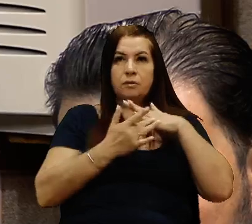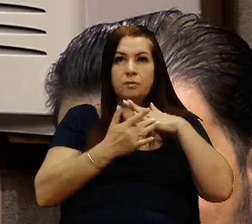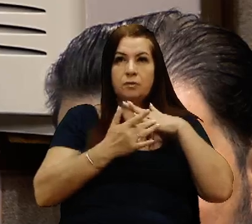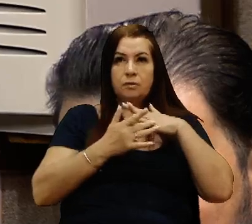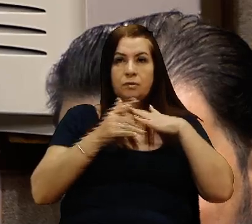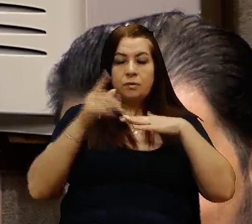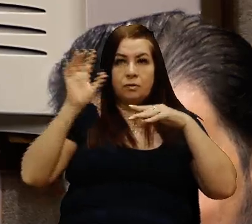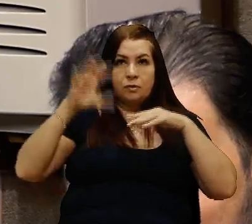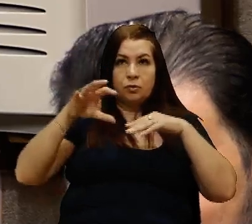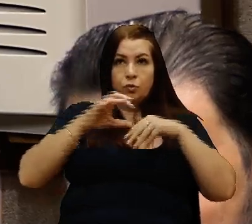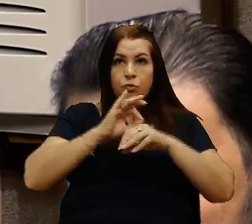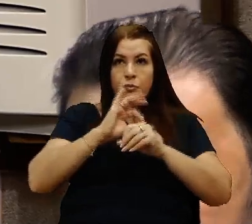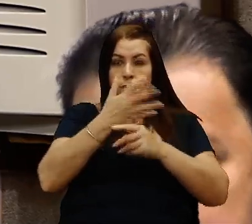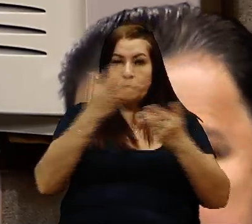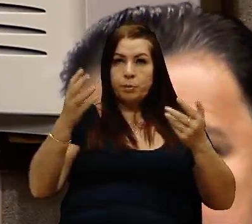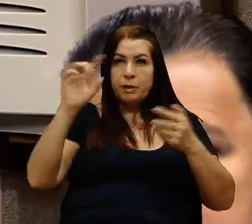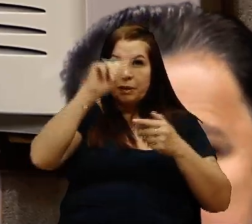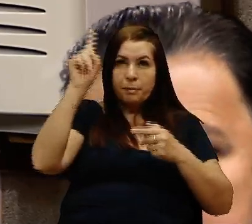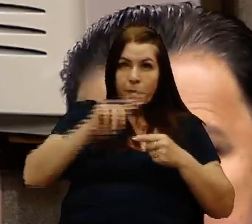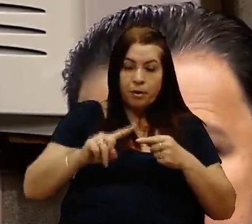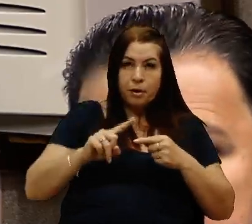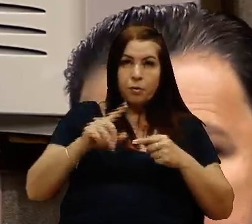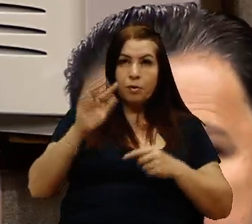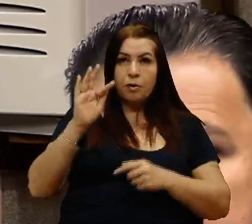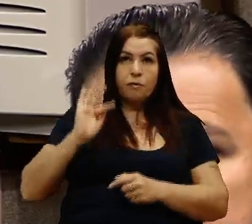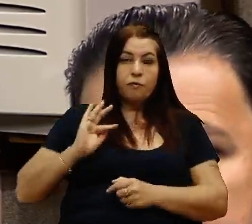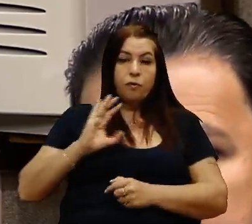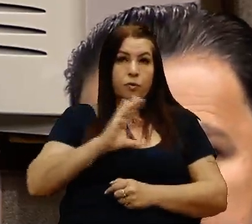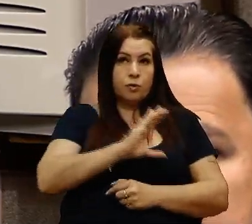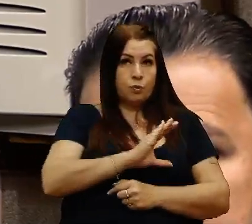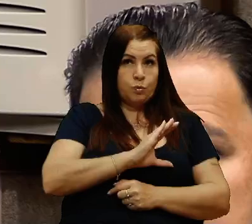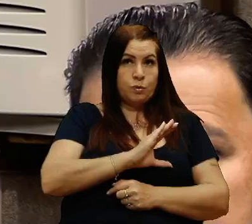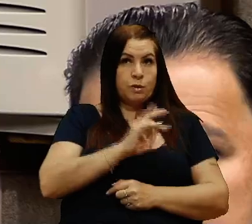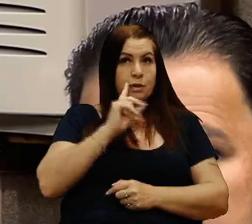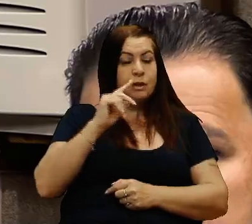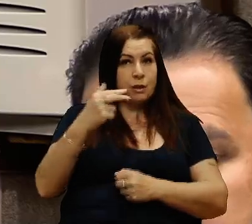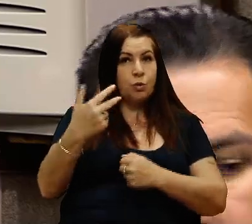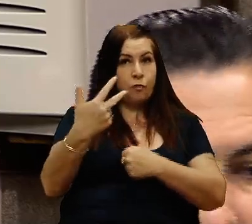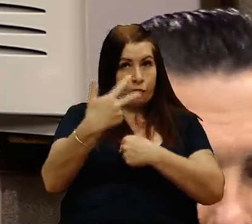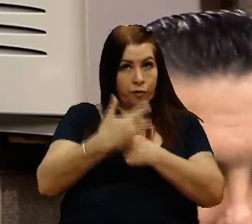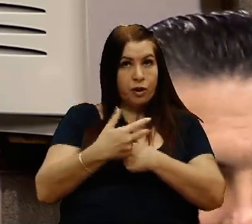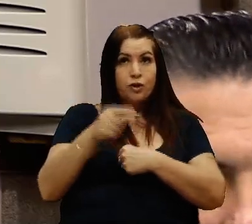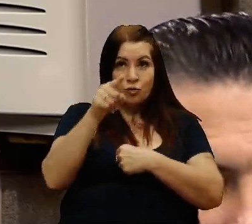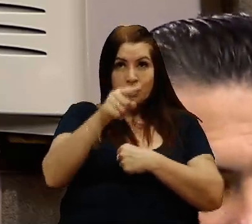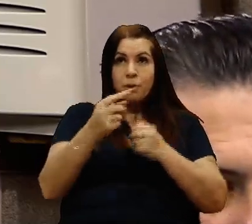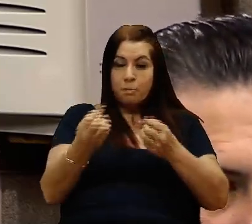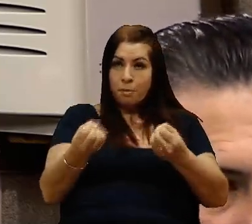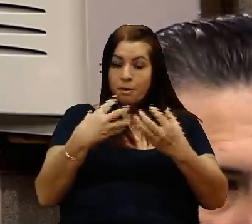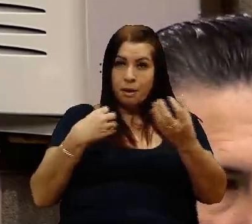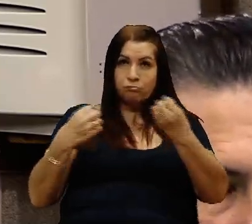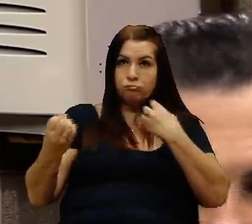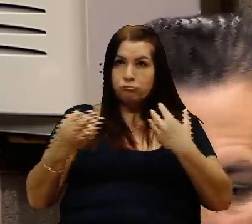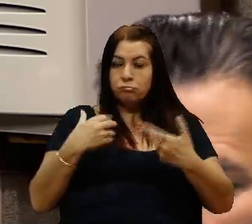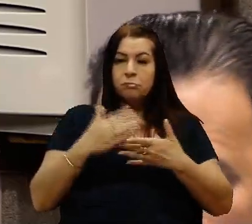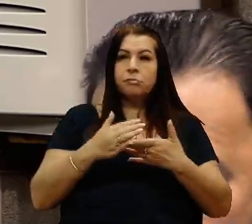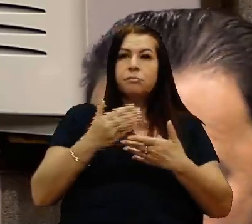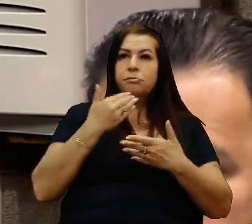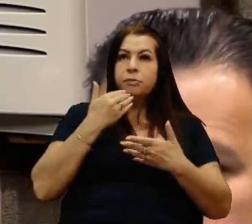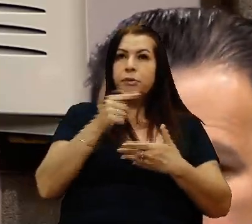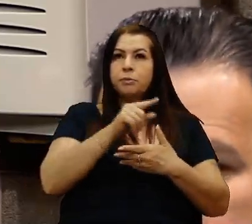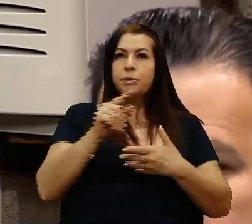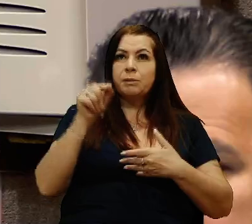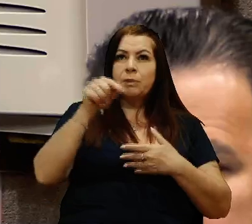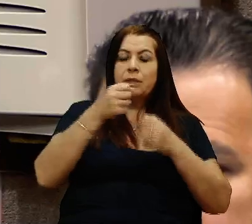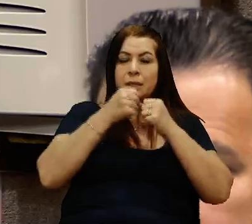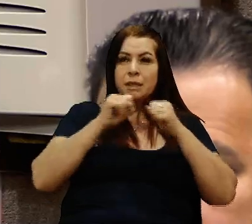o temporal que deu lá em Flores. Eu recebi vídeos do pessoal, ontem até a gente pediu o pessoal vir para a Secretaria de